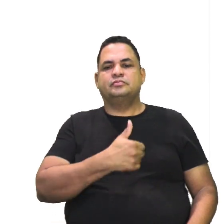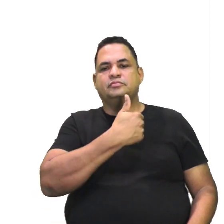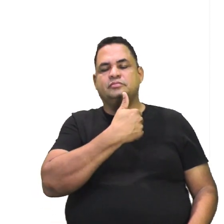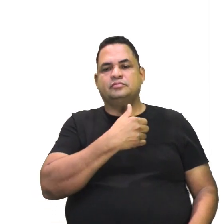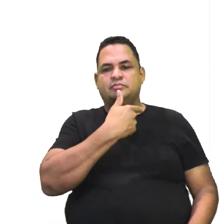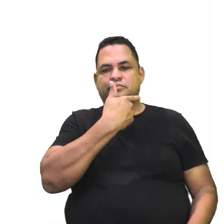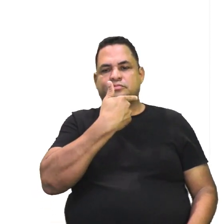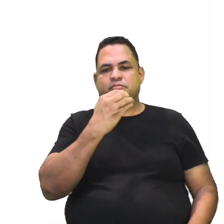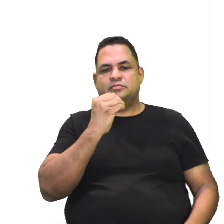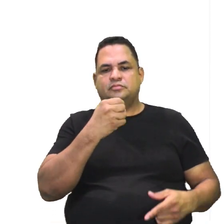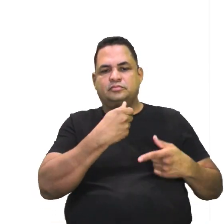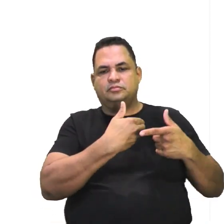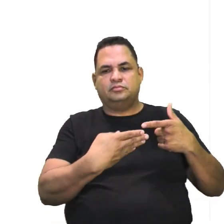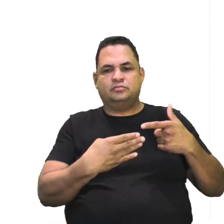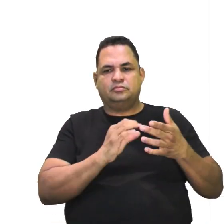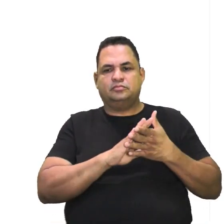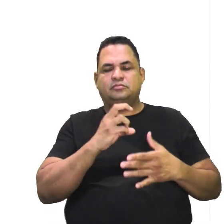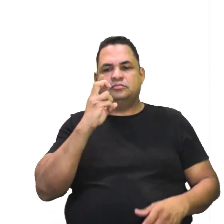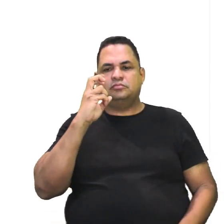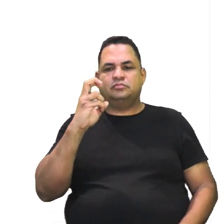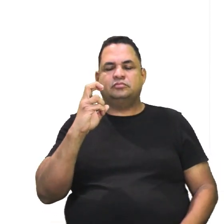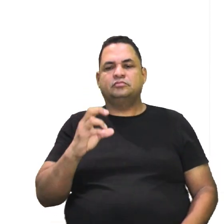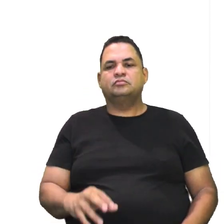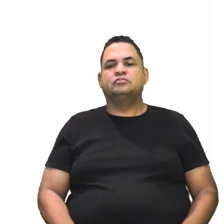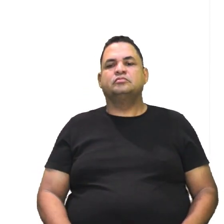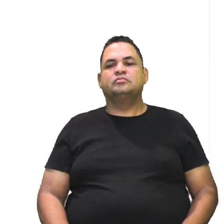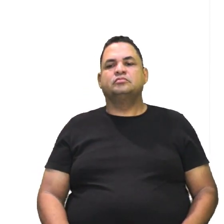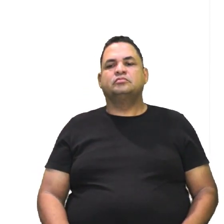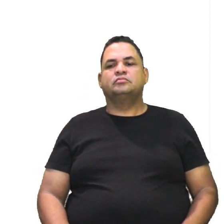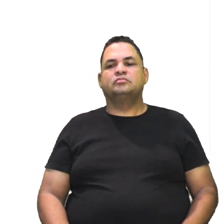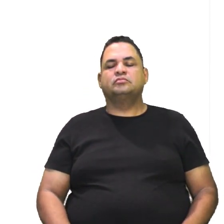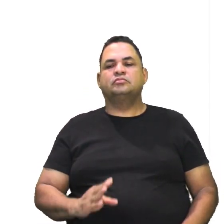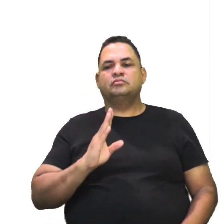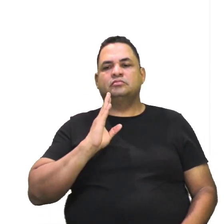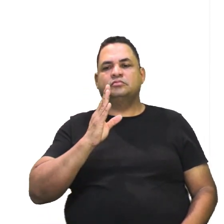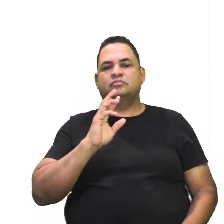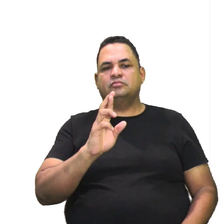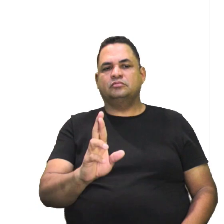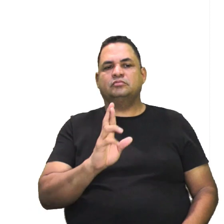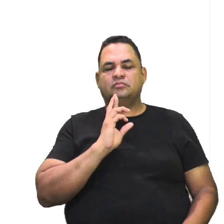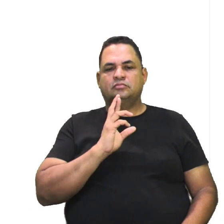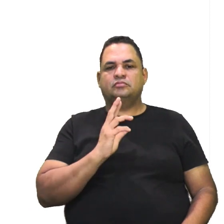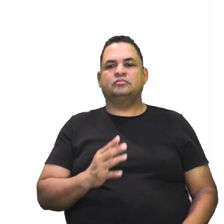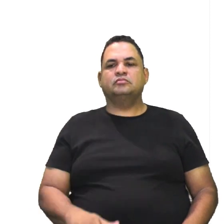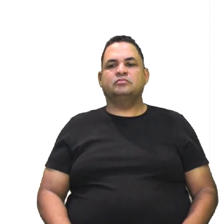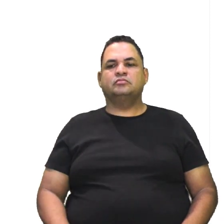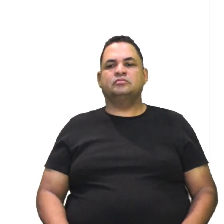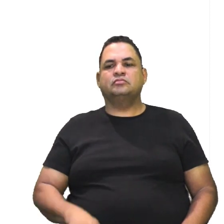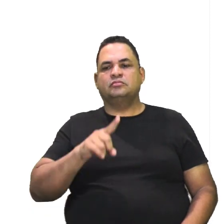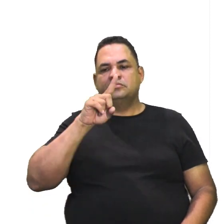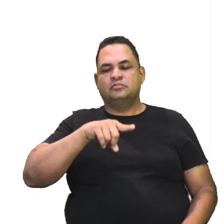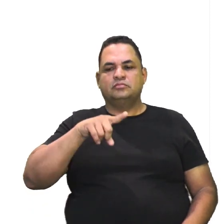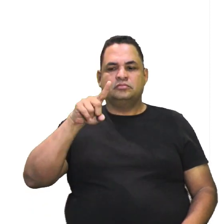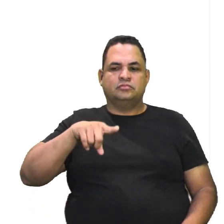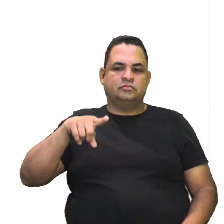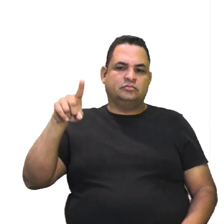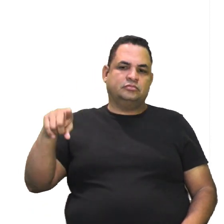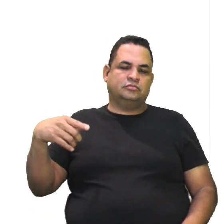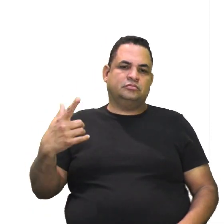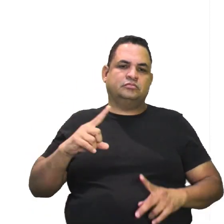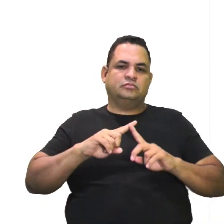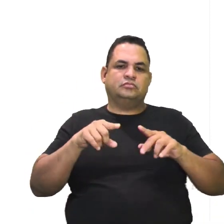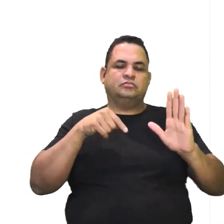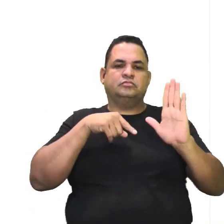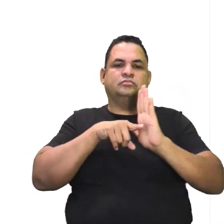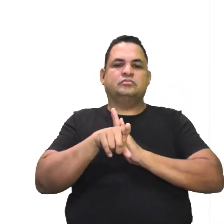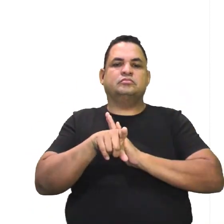20. 20 por 4? Vai dar 5. 5. Essa já é a resposta da minha variância. Mas